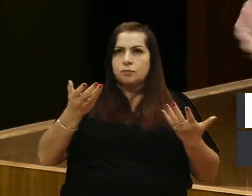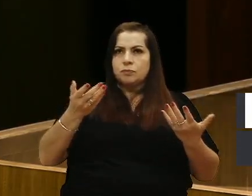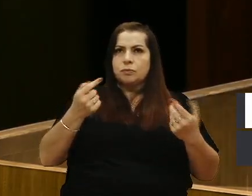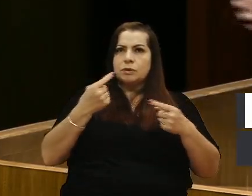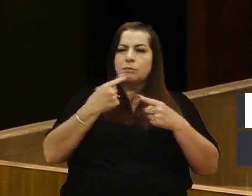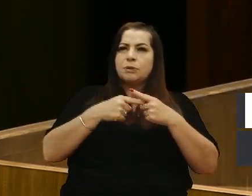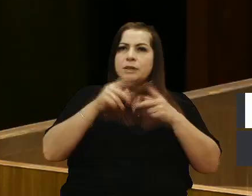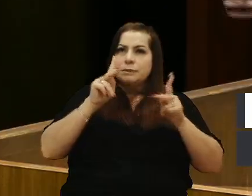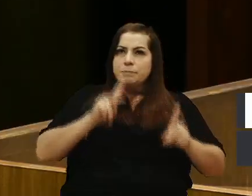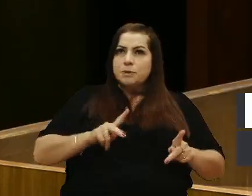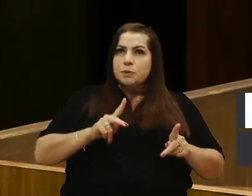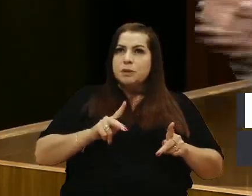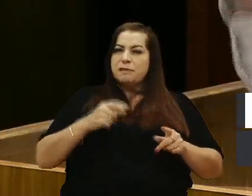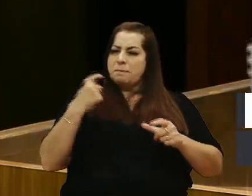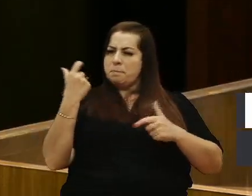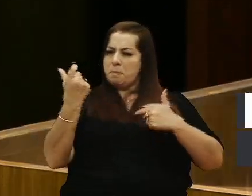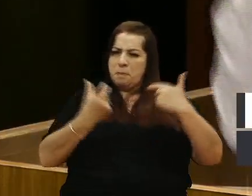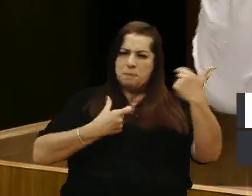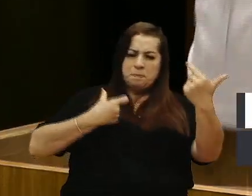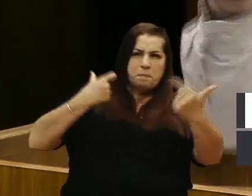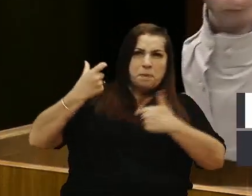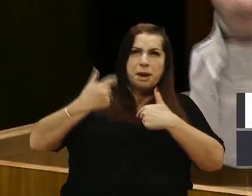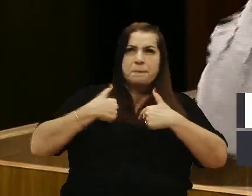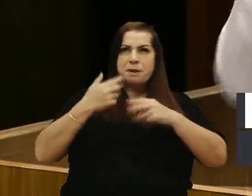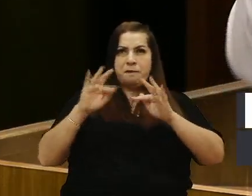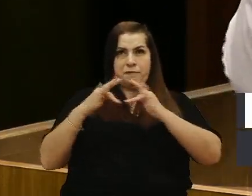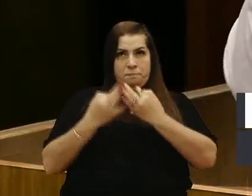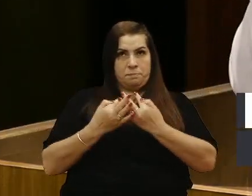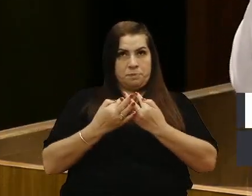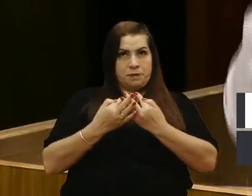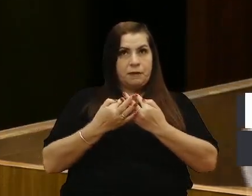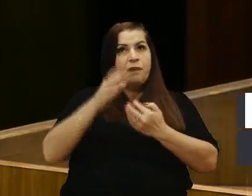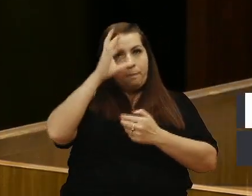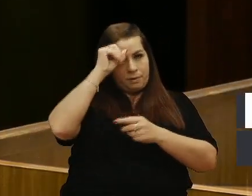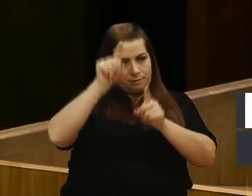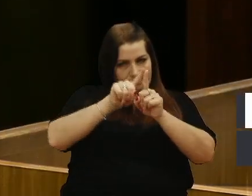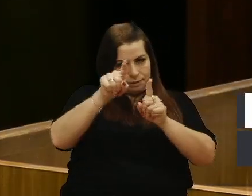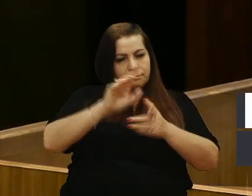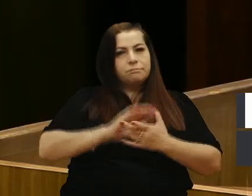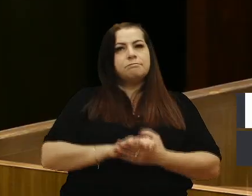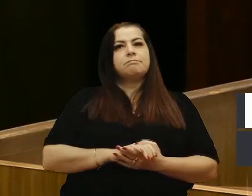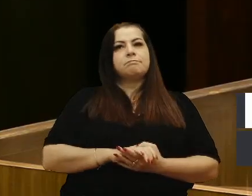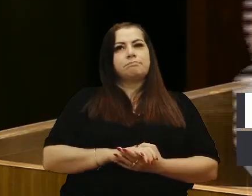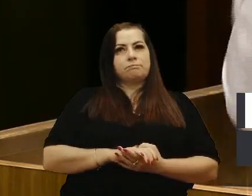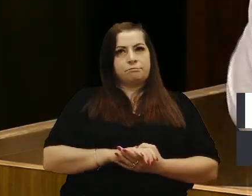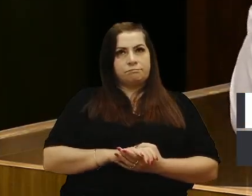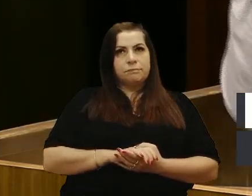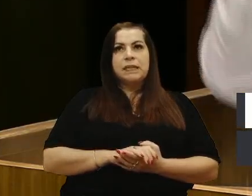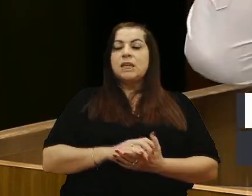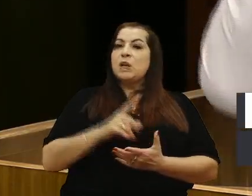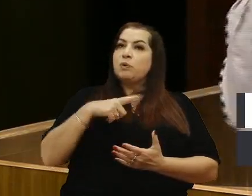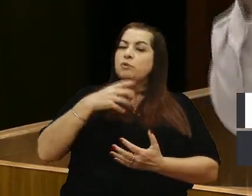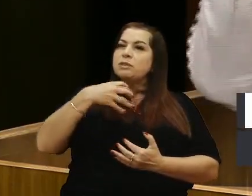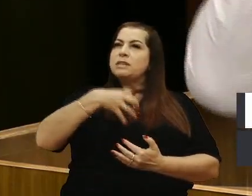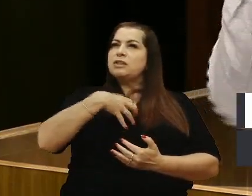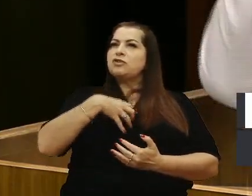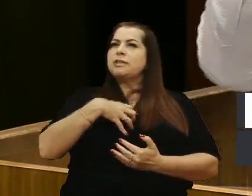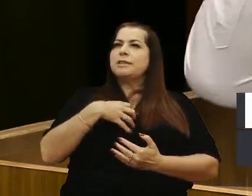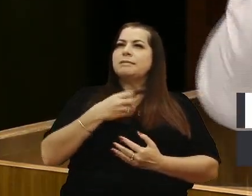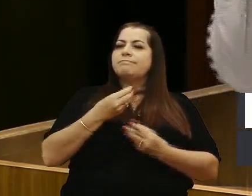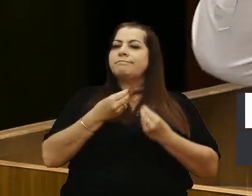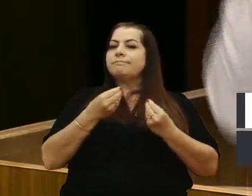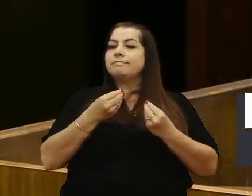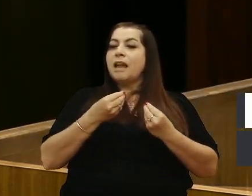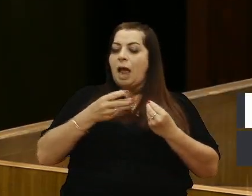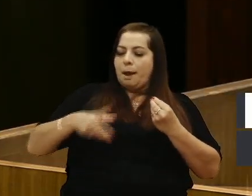essas pessoas que vêm e me atacam e me ofendem a mim e a minha família, vão aprender também. Quando elas sentirem o gostinho de botar a